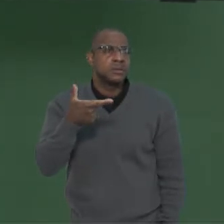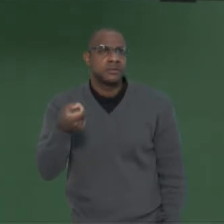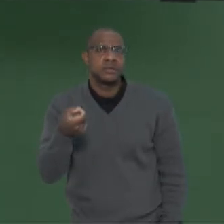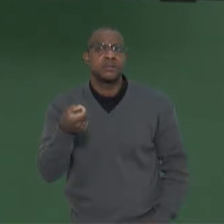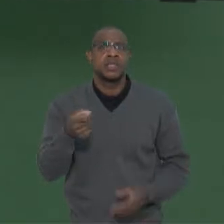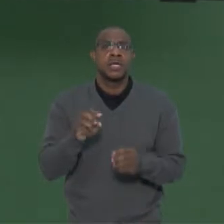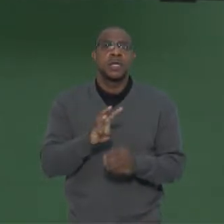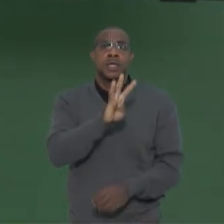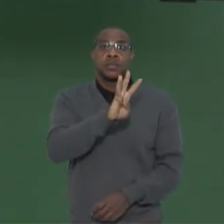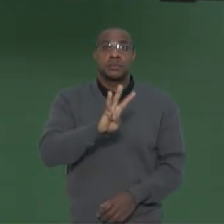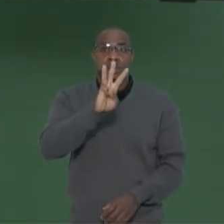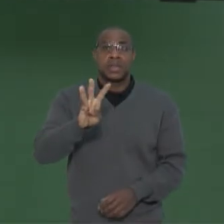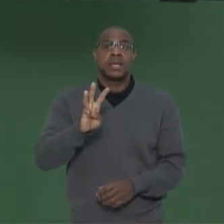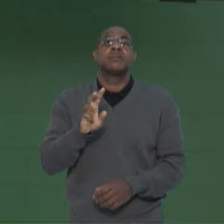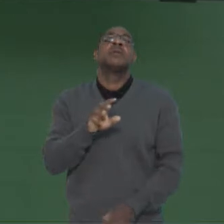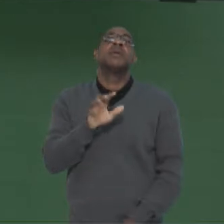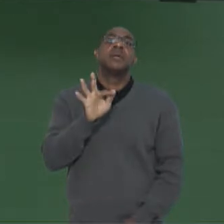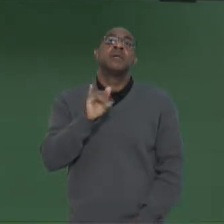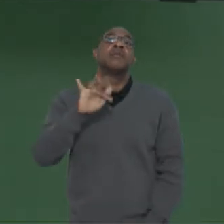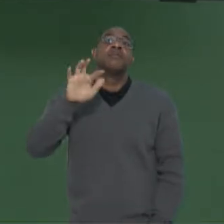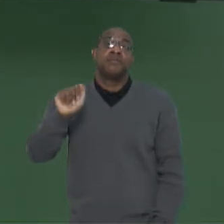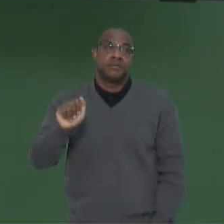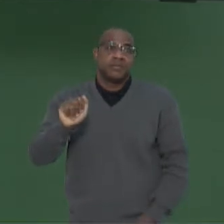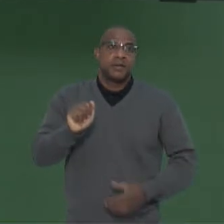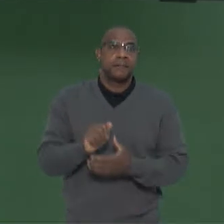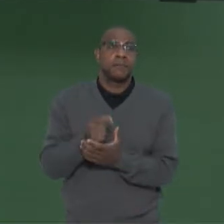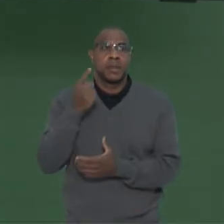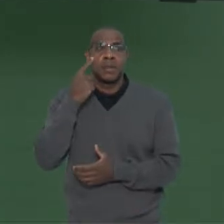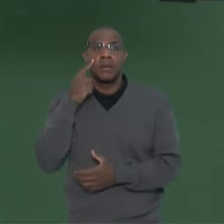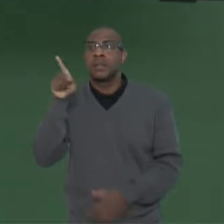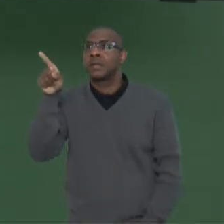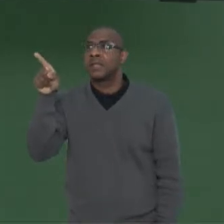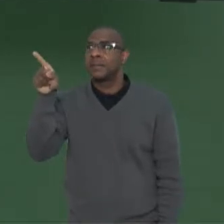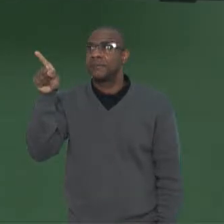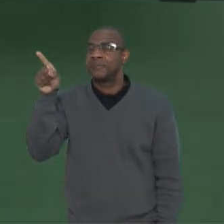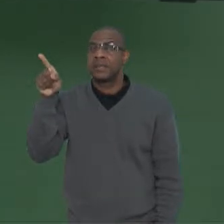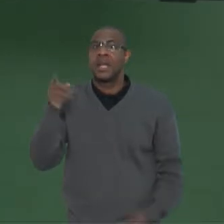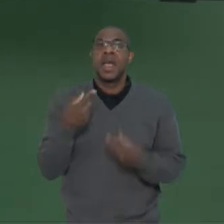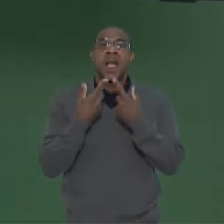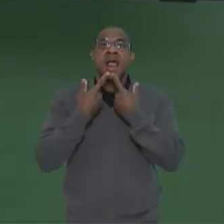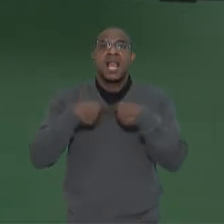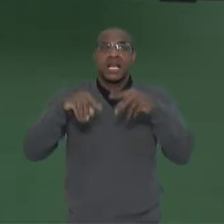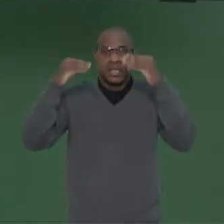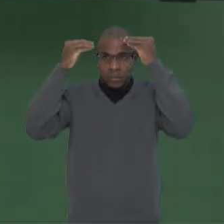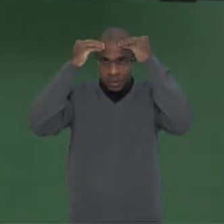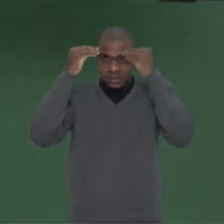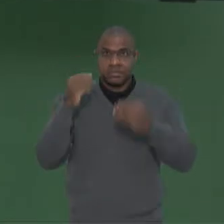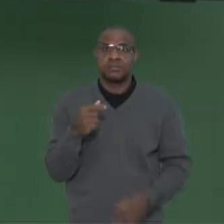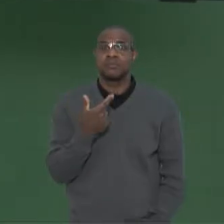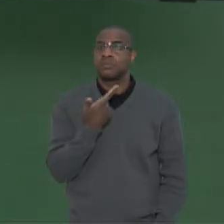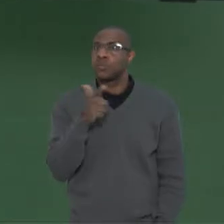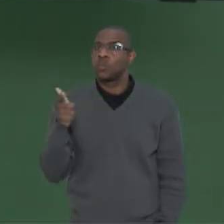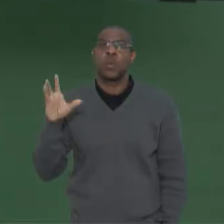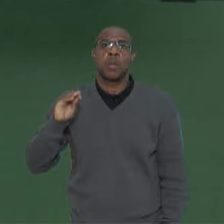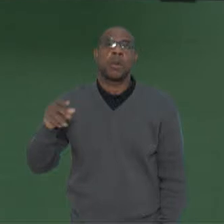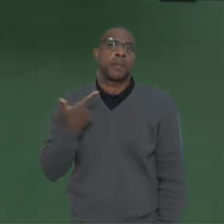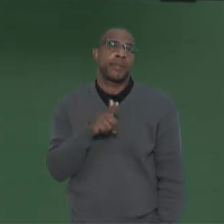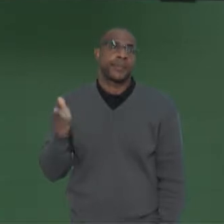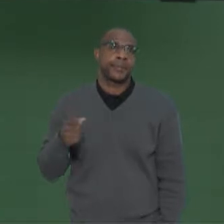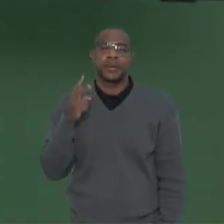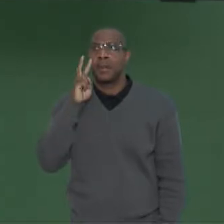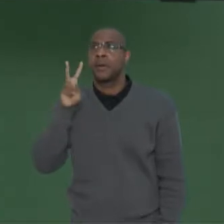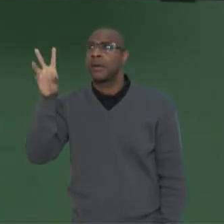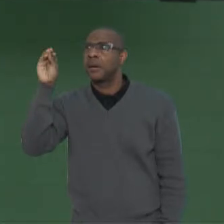FIFA. Partindo de uma análise aqui sobre a linguagem não verbal, né, esta foto que foi retirada, o que